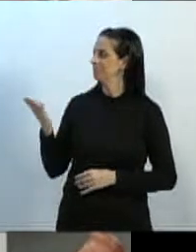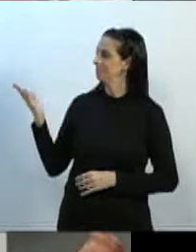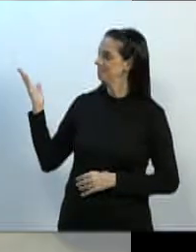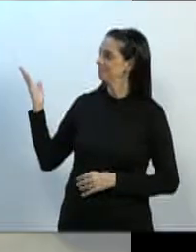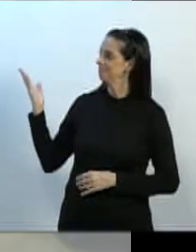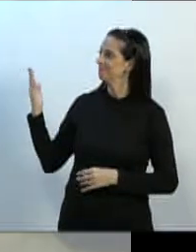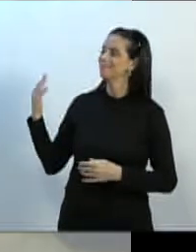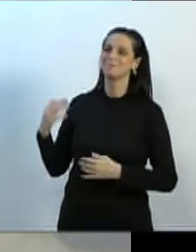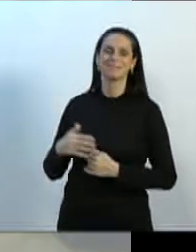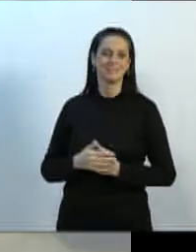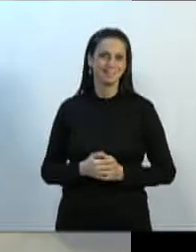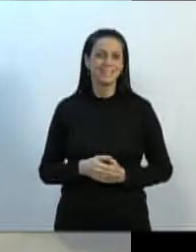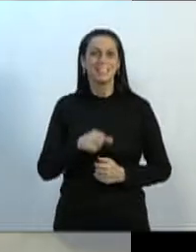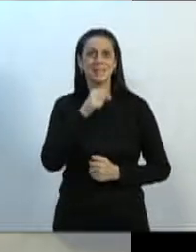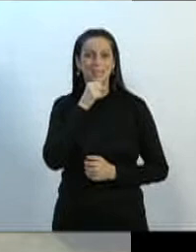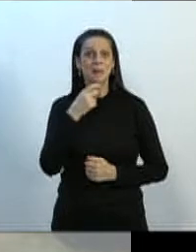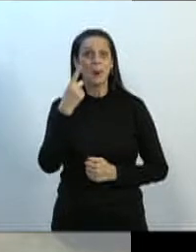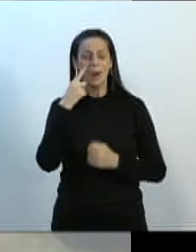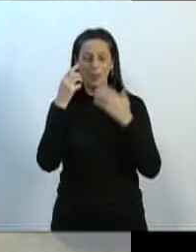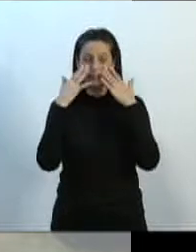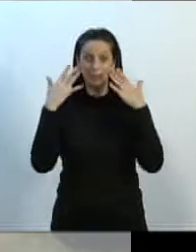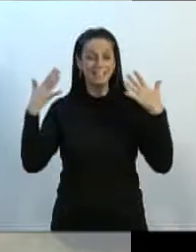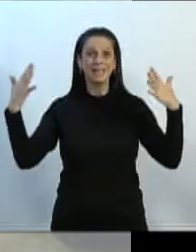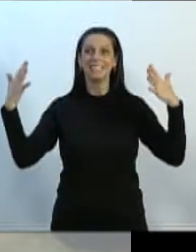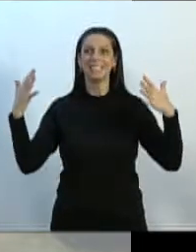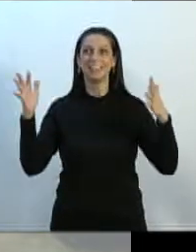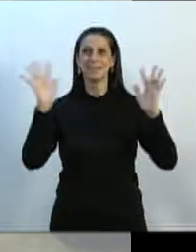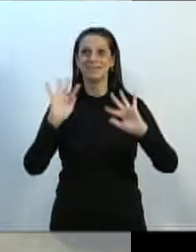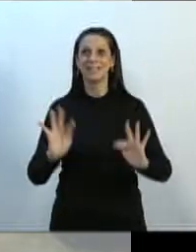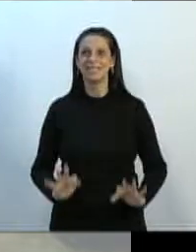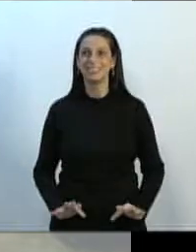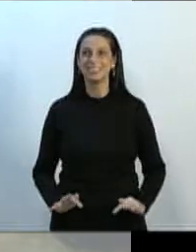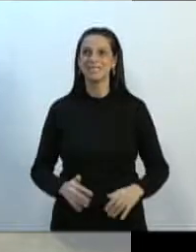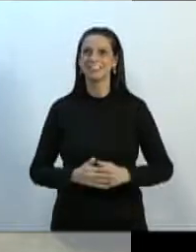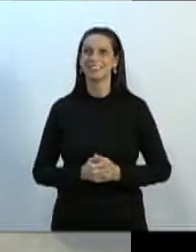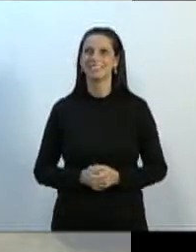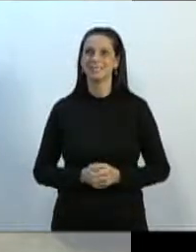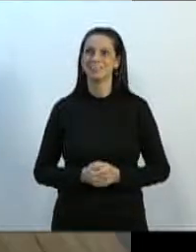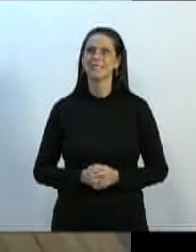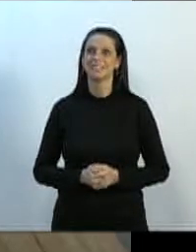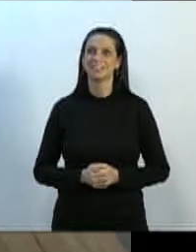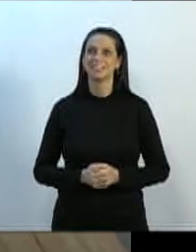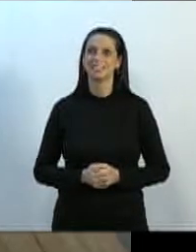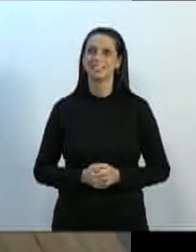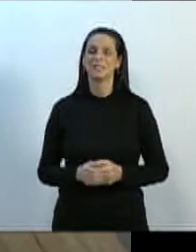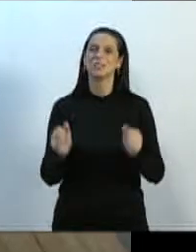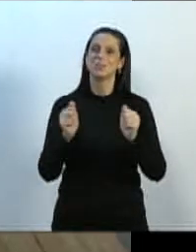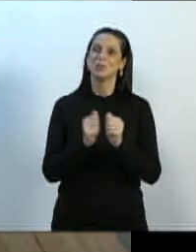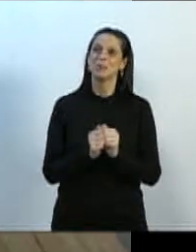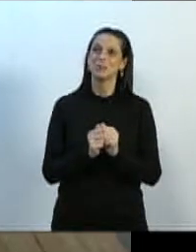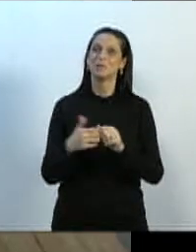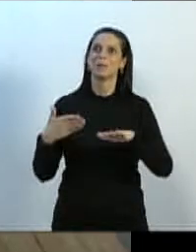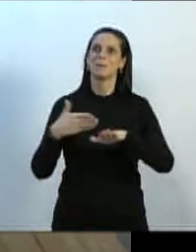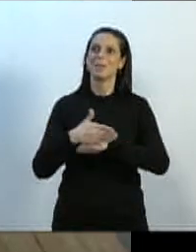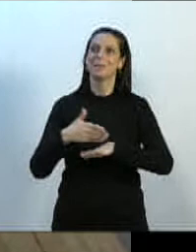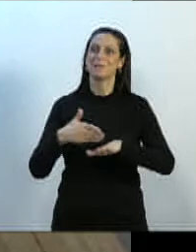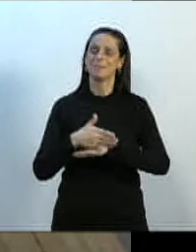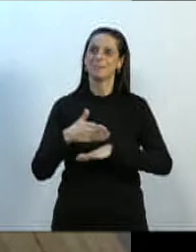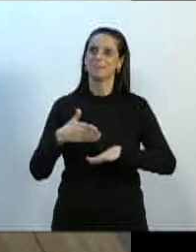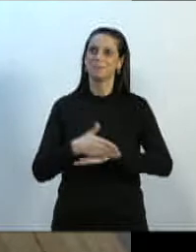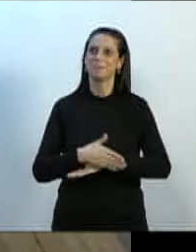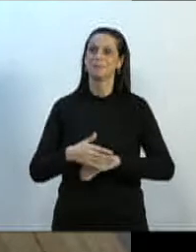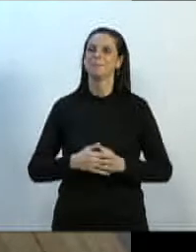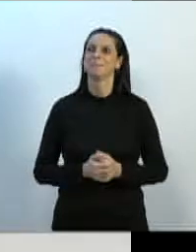o brilho no olhar da terceira idade aqui do nosso município, acompanhando, participando